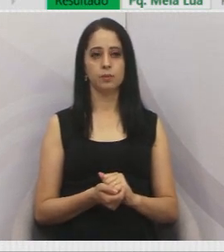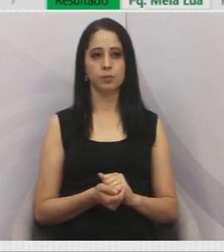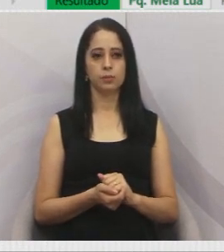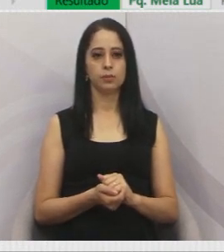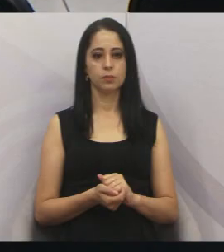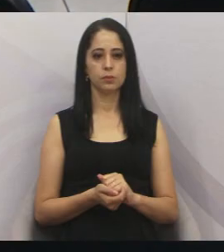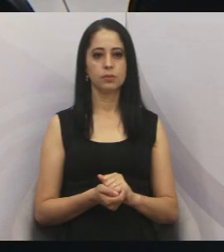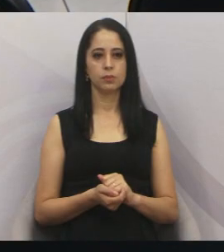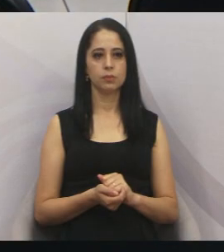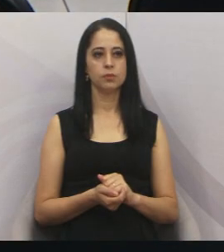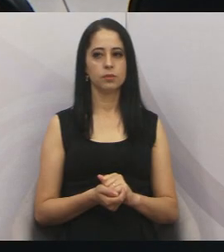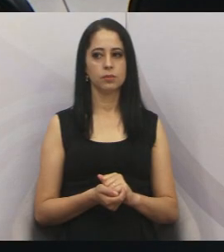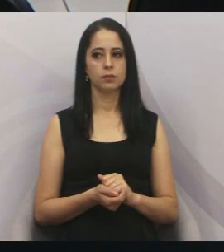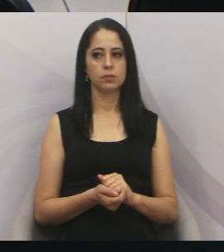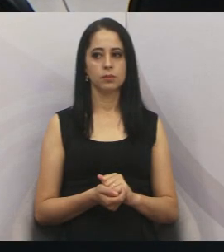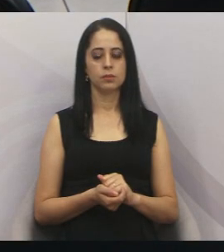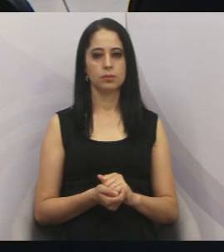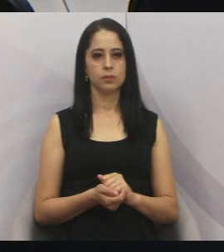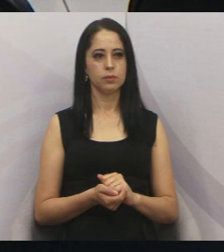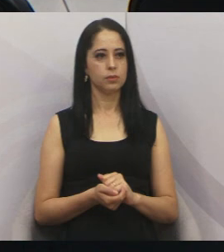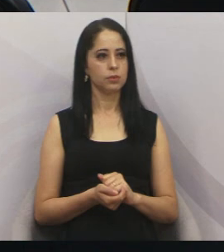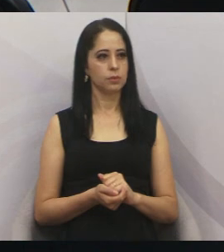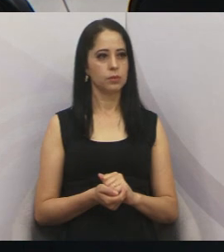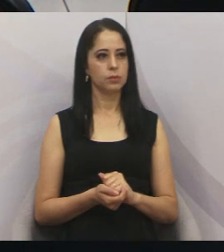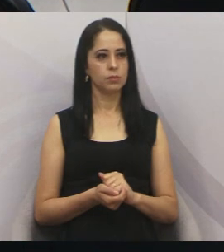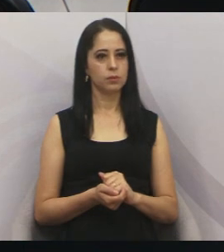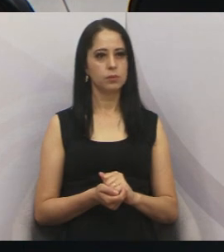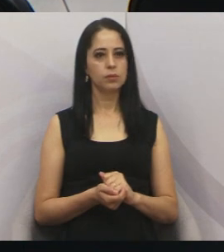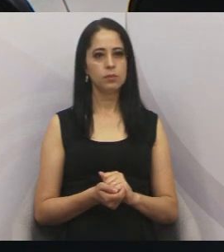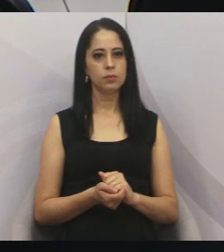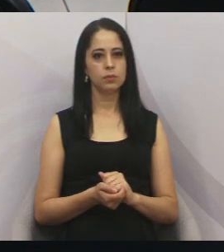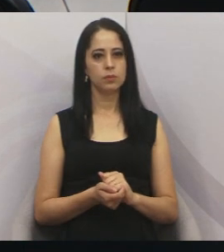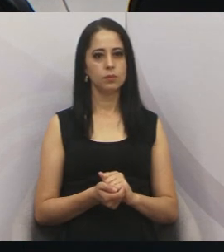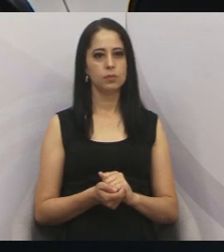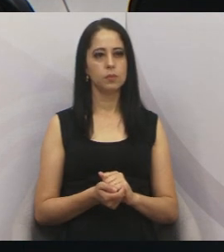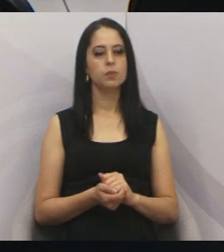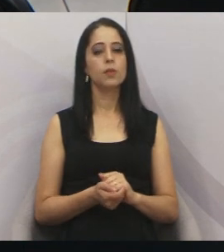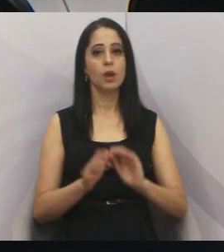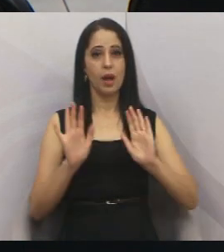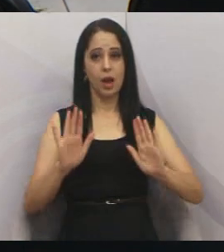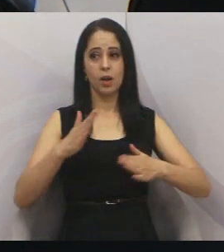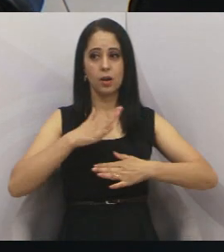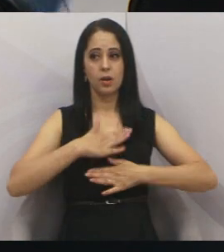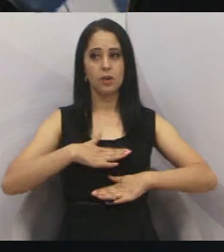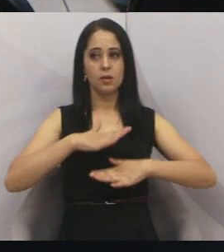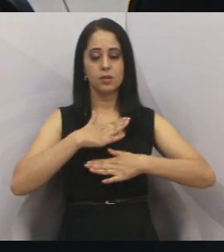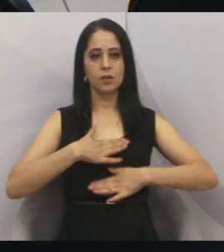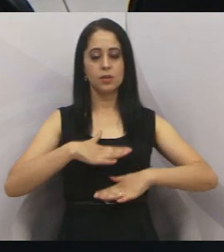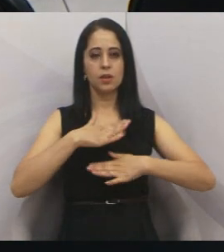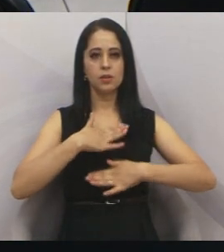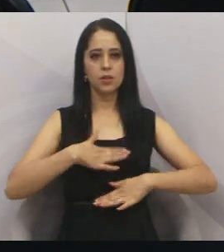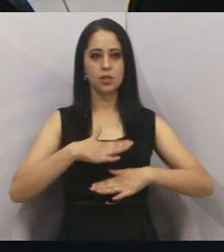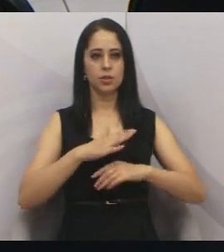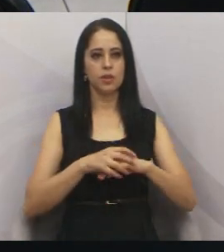Eu vou ler segmento por segmento, isso, tá? Isso. E aí para vocês poderem acompanhar com mais tranquilidade, tá?